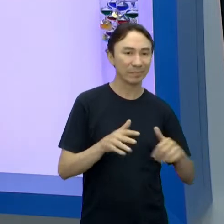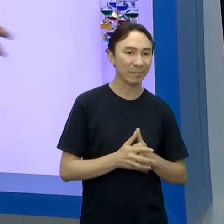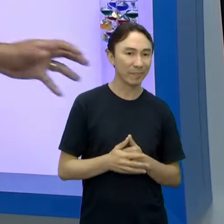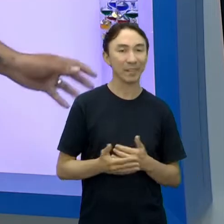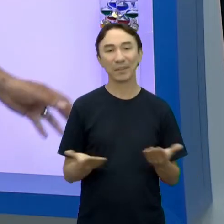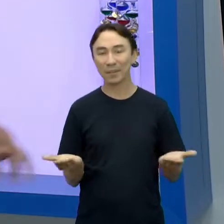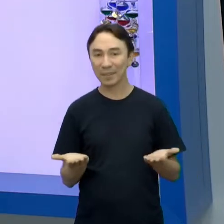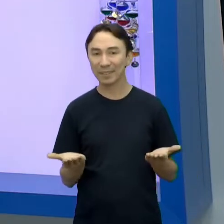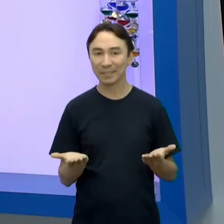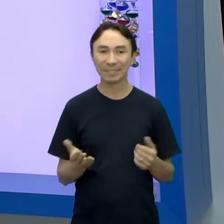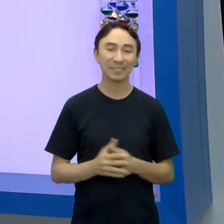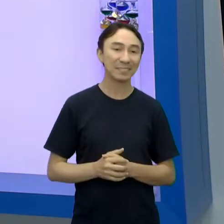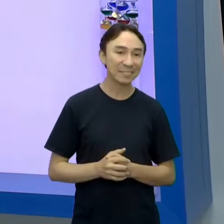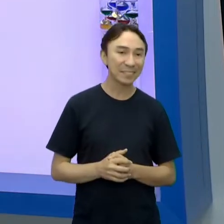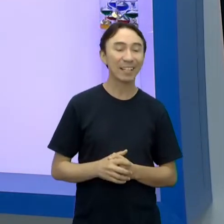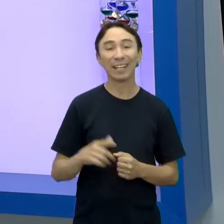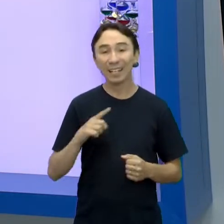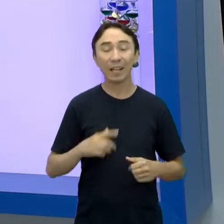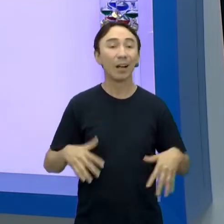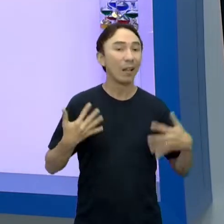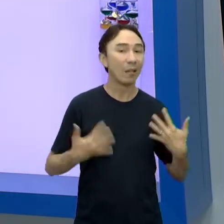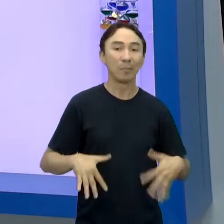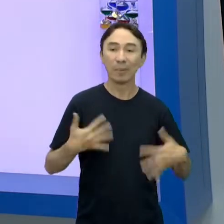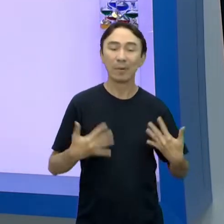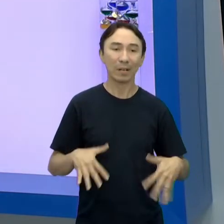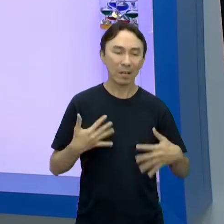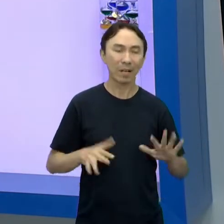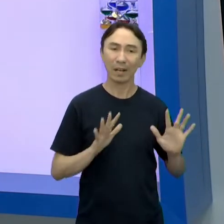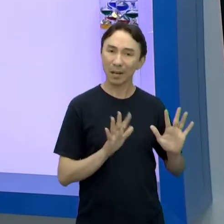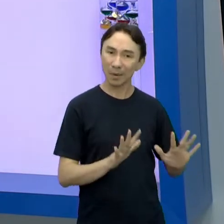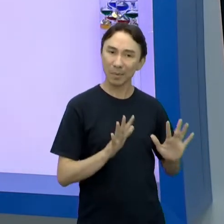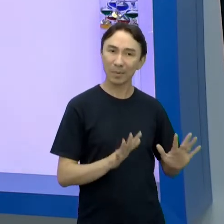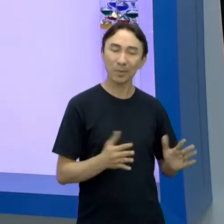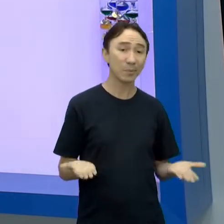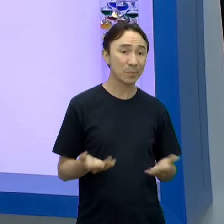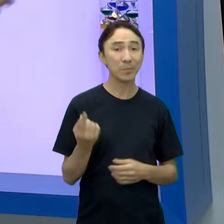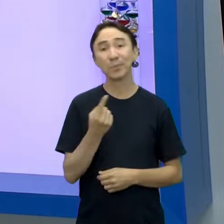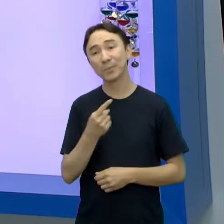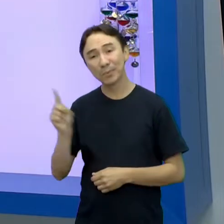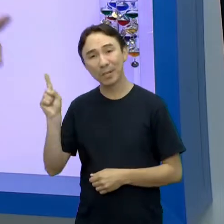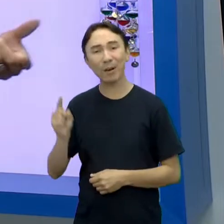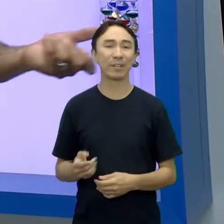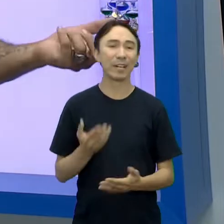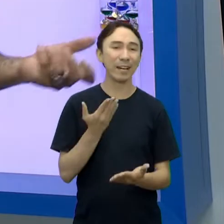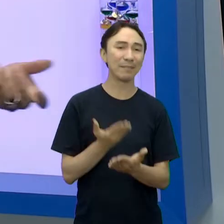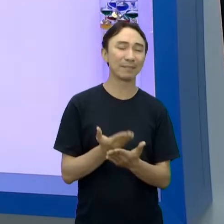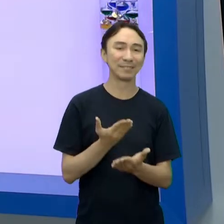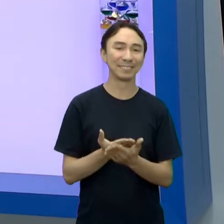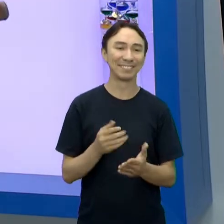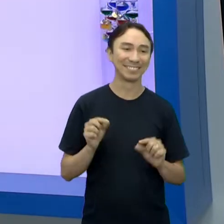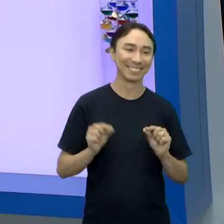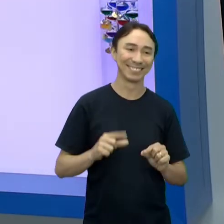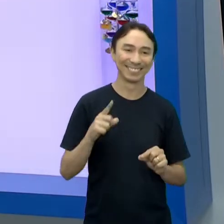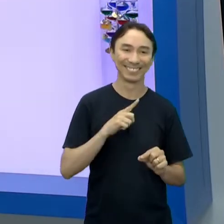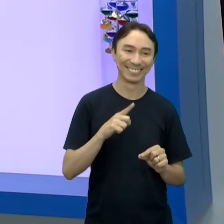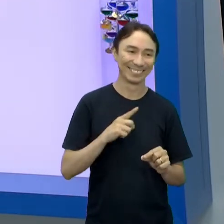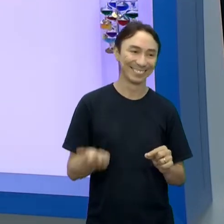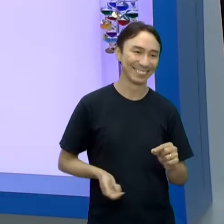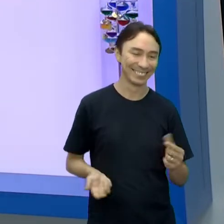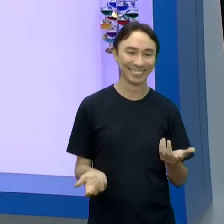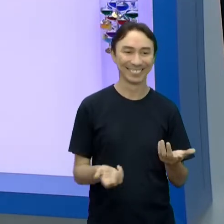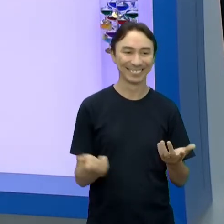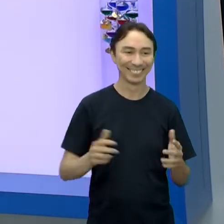aqui. Desesperada por quê? Calma, Gibalina. Que é a última aula de fenômenos ondulatórios. É, nossa última aula